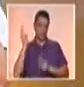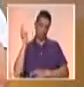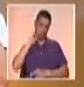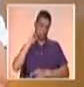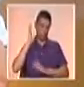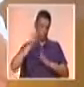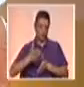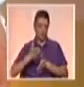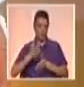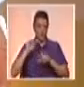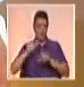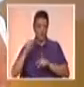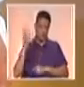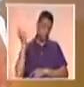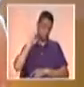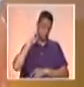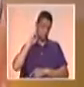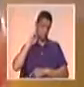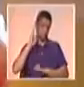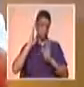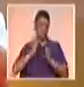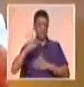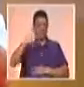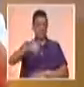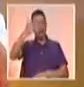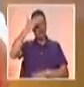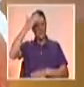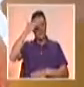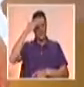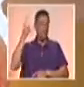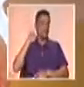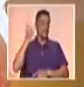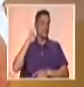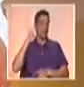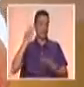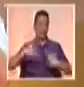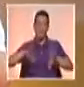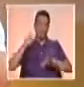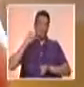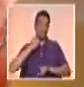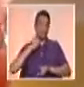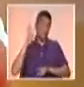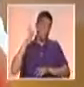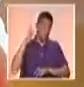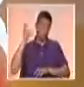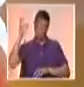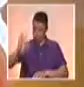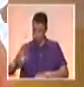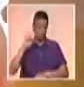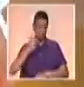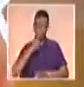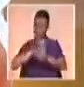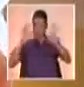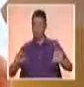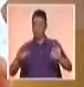coclear. Esse implante... Já tem alguma capacidade auditiva? Já tem capacidade auditiva. Não deixam de ser surdos, porque tirando o aparelhinho, eles são surdos na mesma, não é?